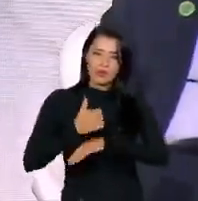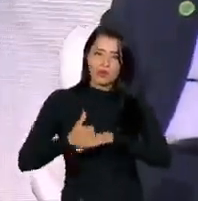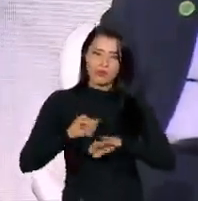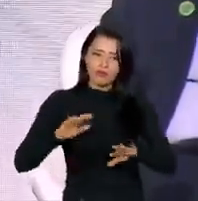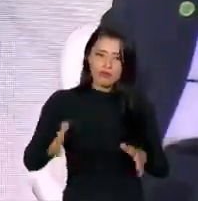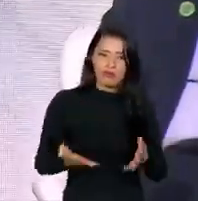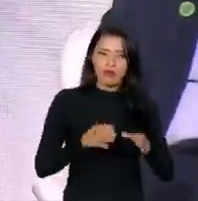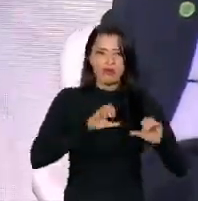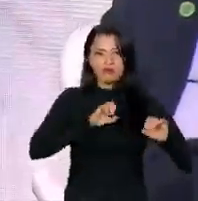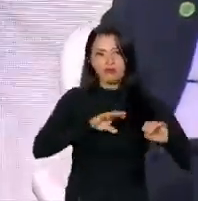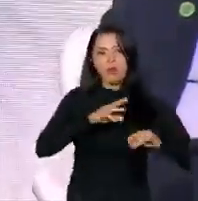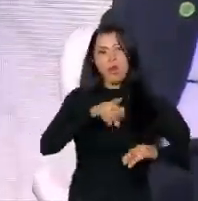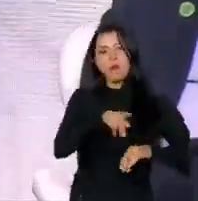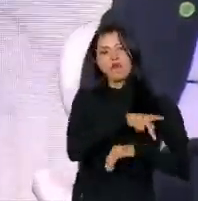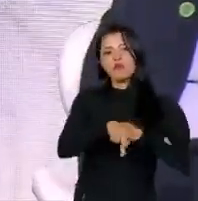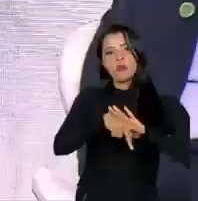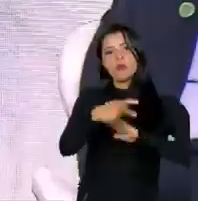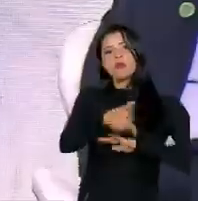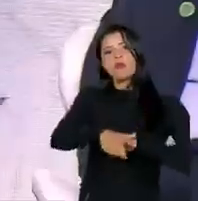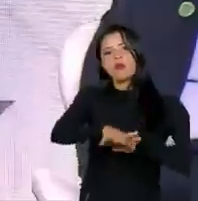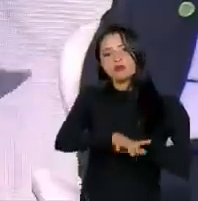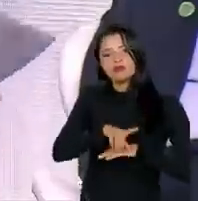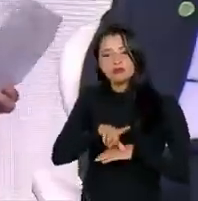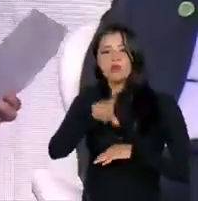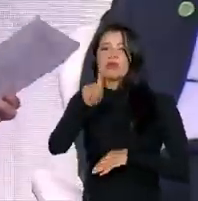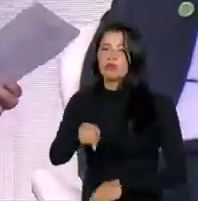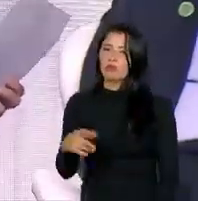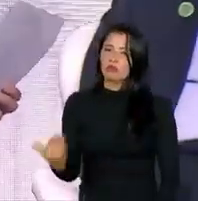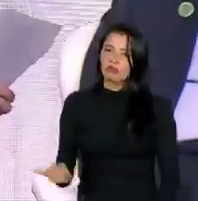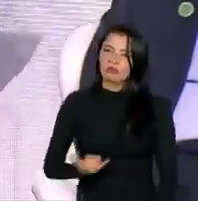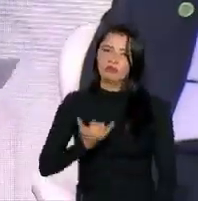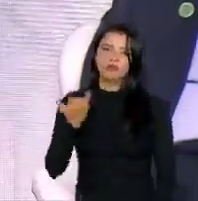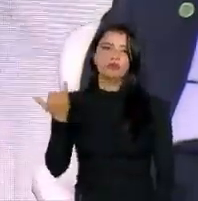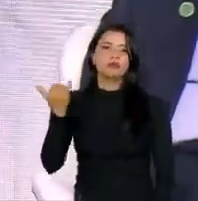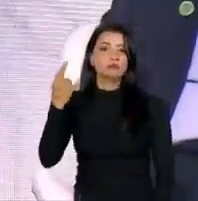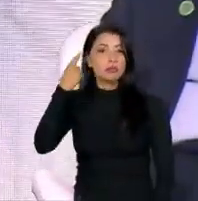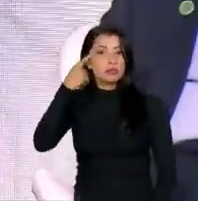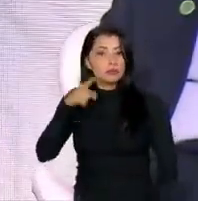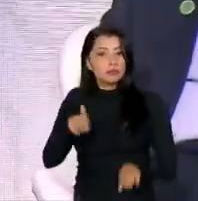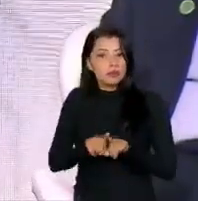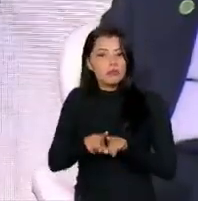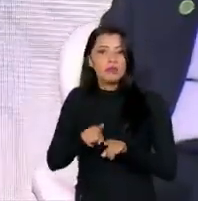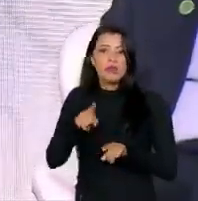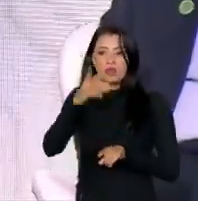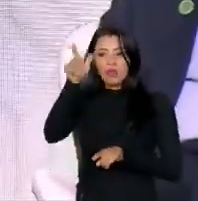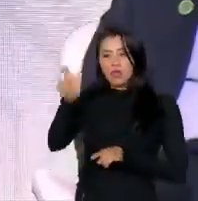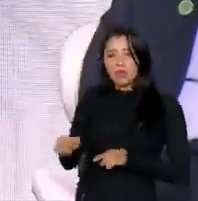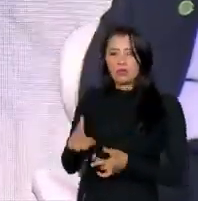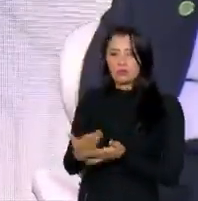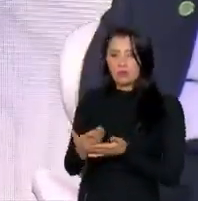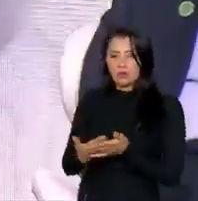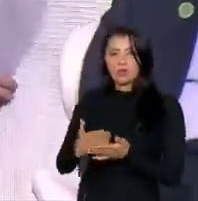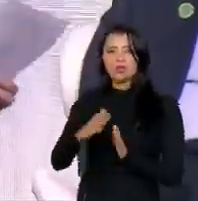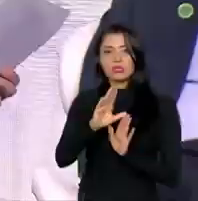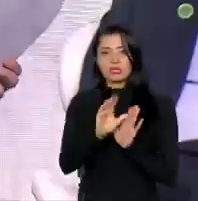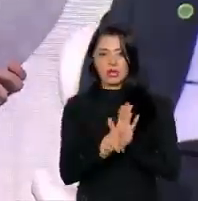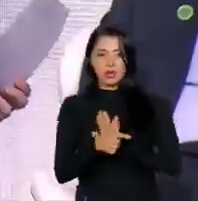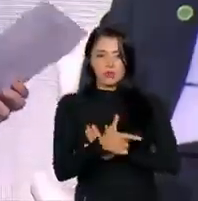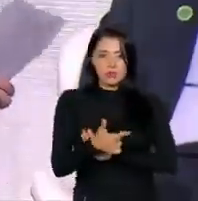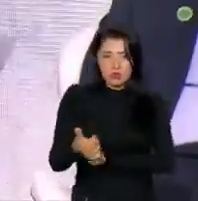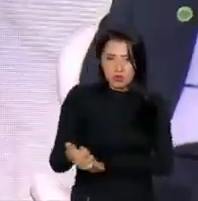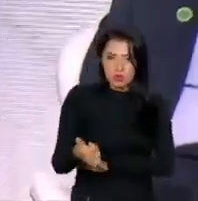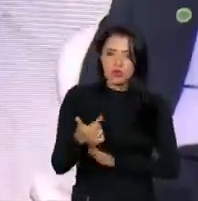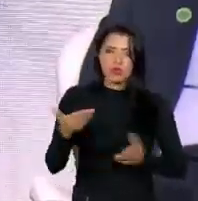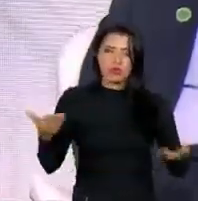seus professores naquela região. Então, isso é muito importante. E pensando também no estudante do século XXI, pensando nessa